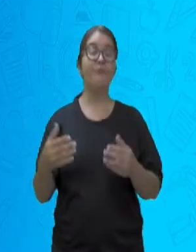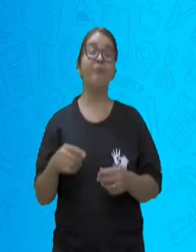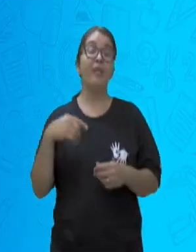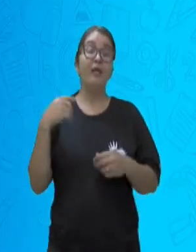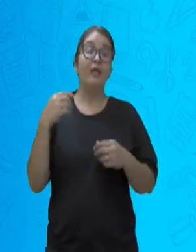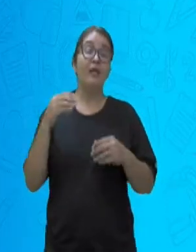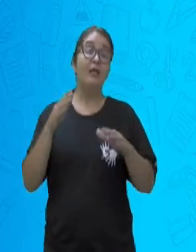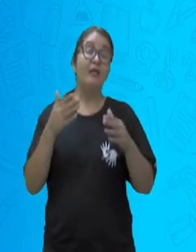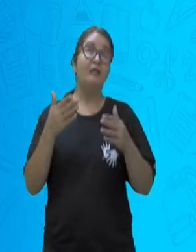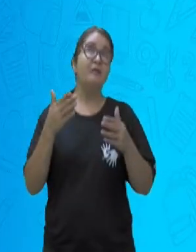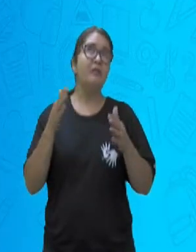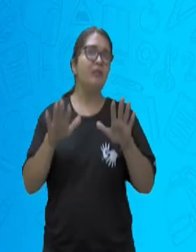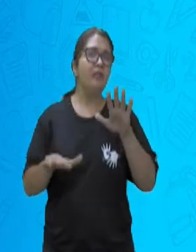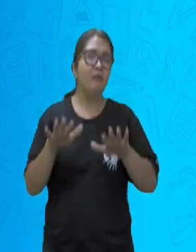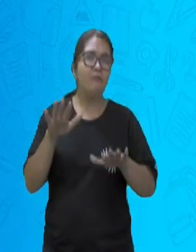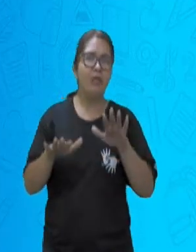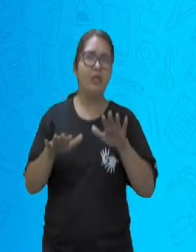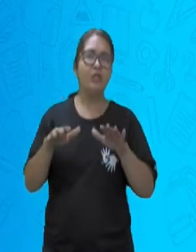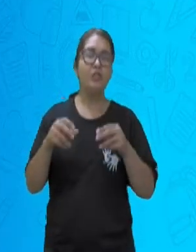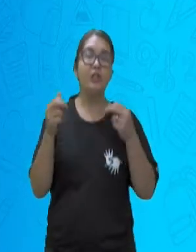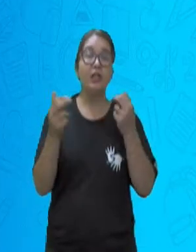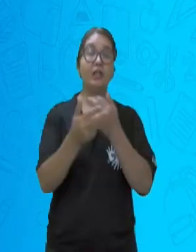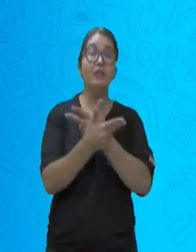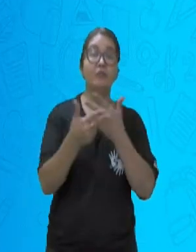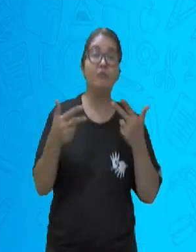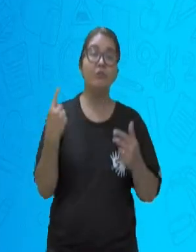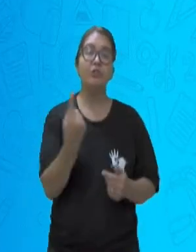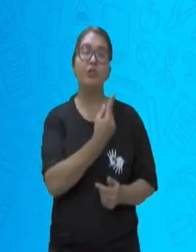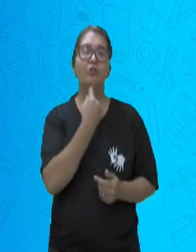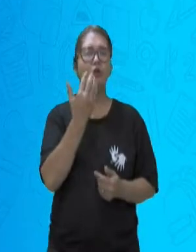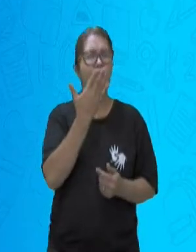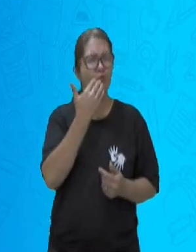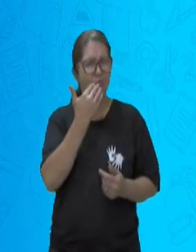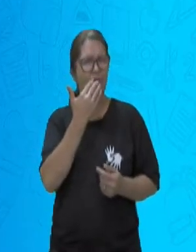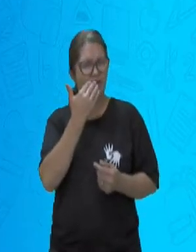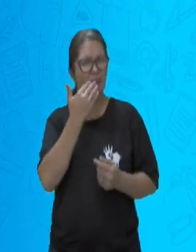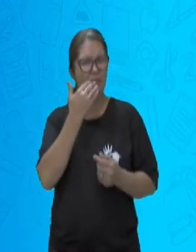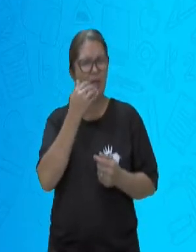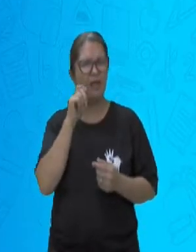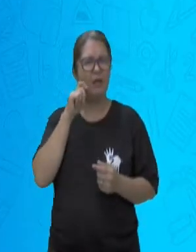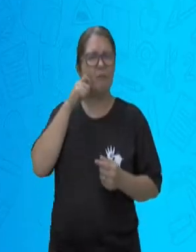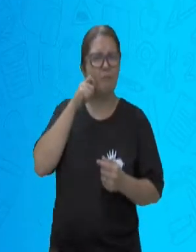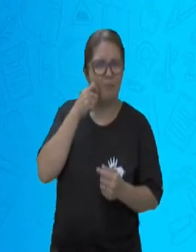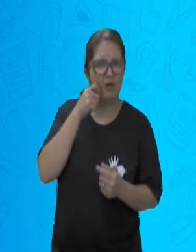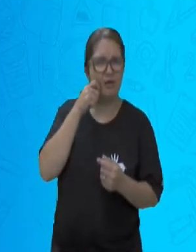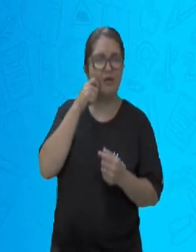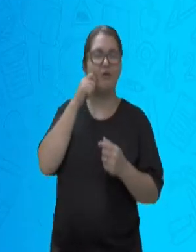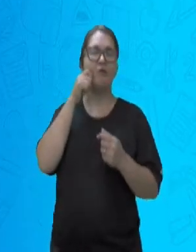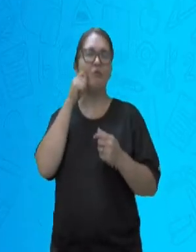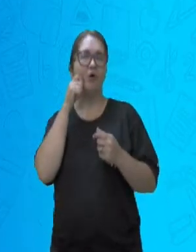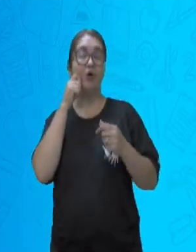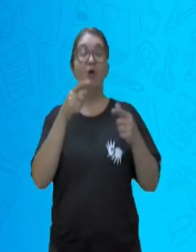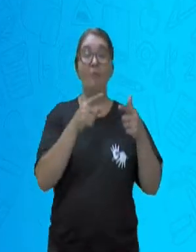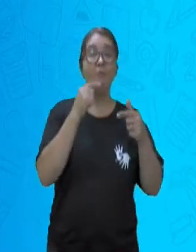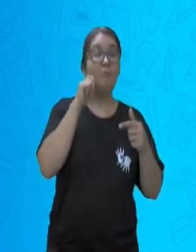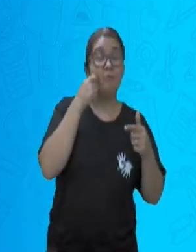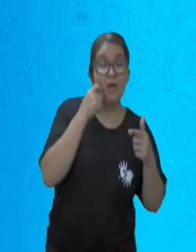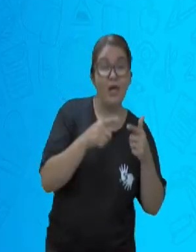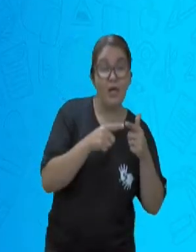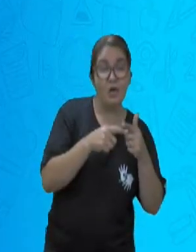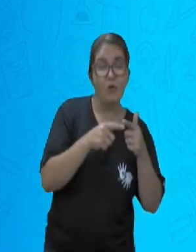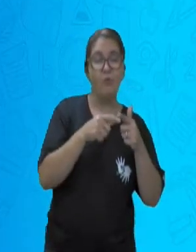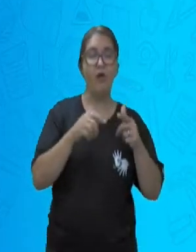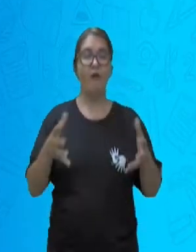comemos, frutas, verduras, legumes, pão, tudo isso são denominados